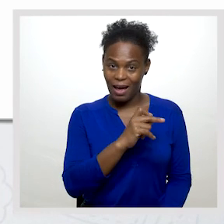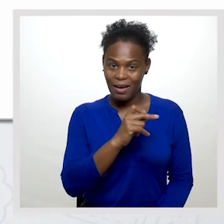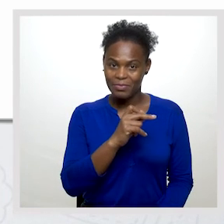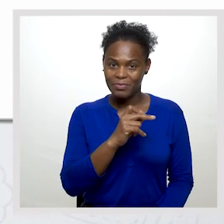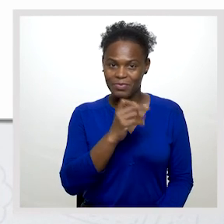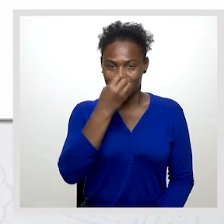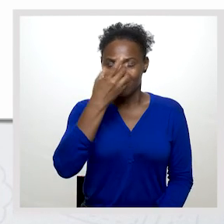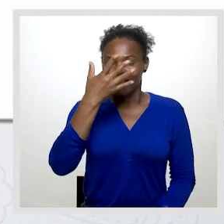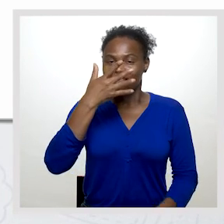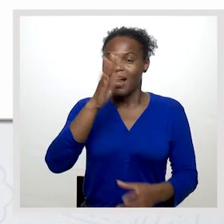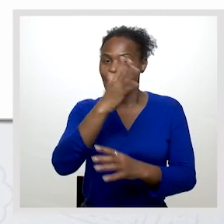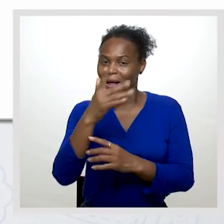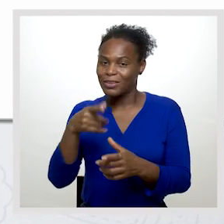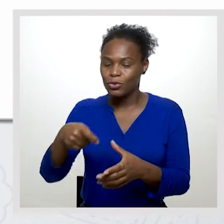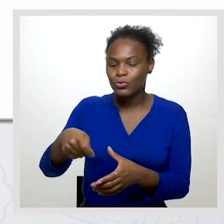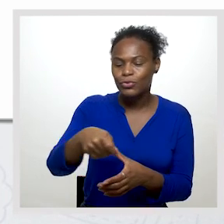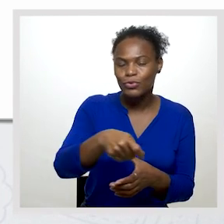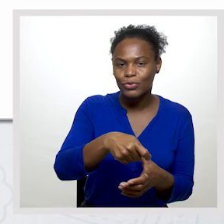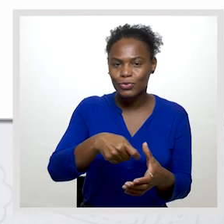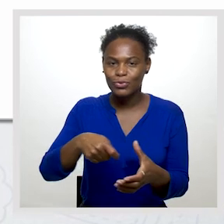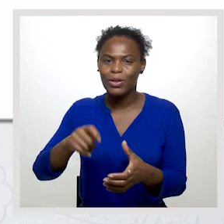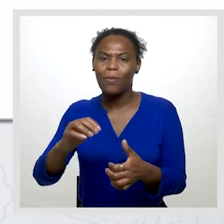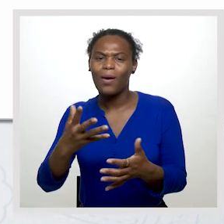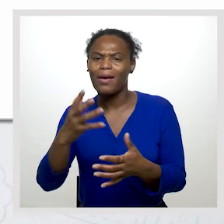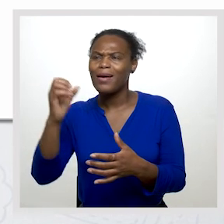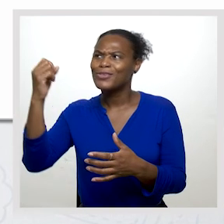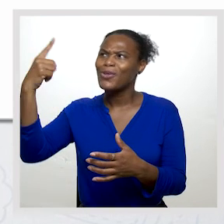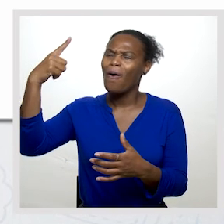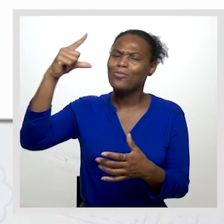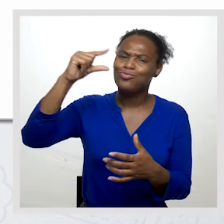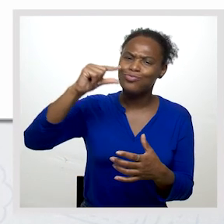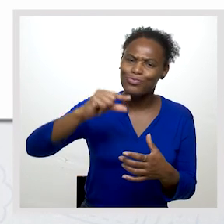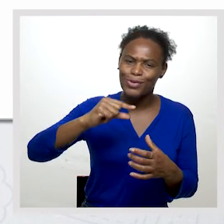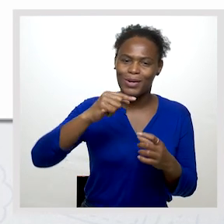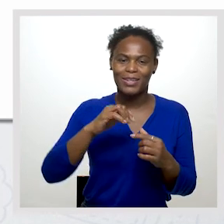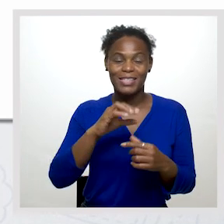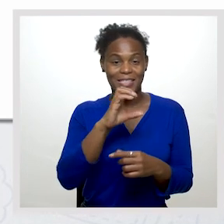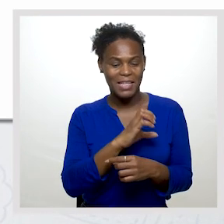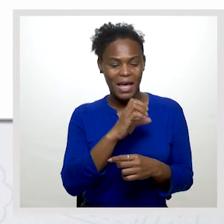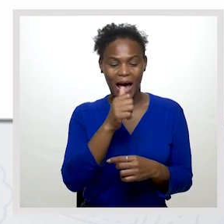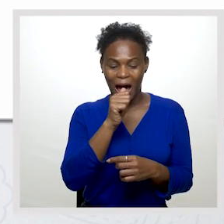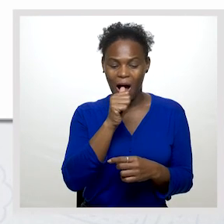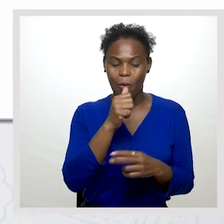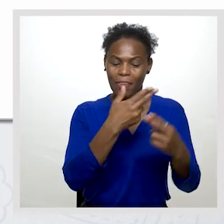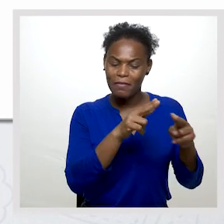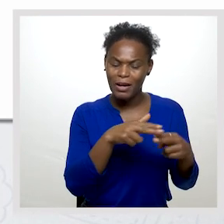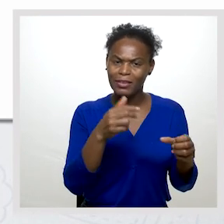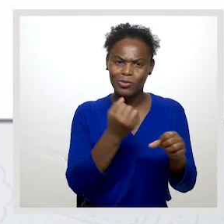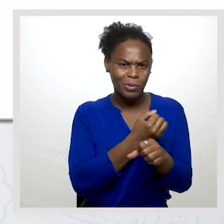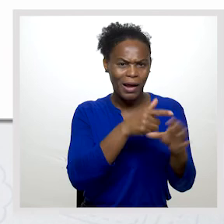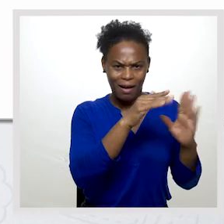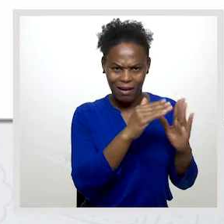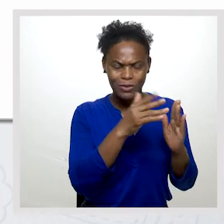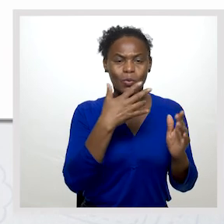A. Regar o jardim na hora de menor temperatura. E a linha C. Reutilizar a água de diferentes